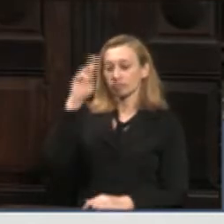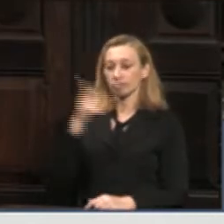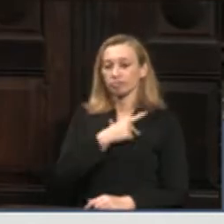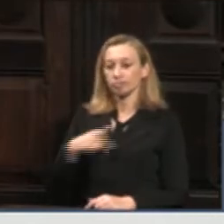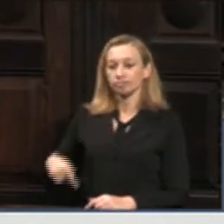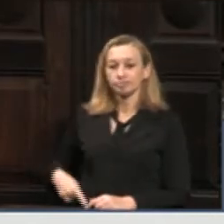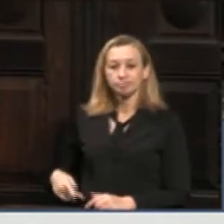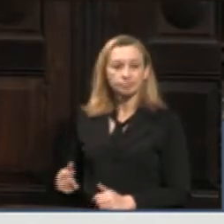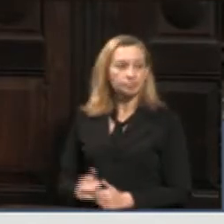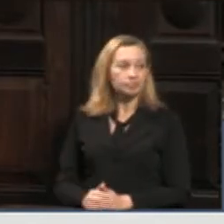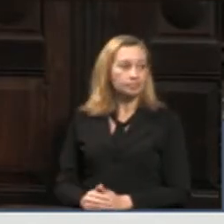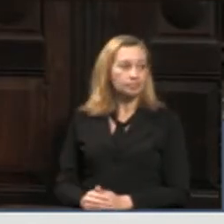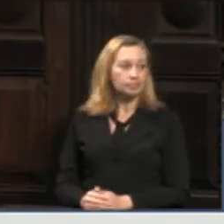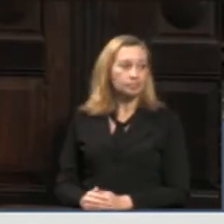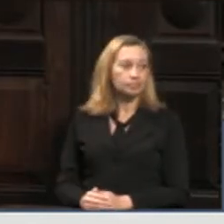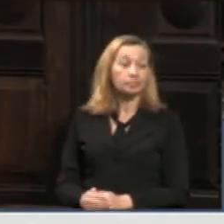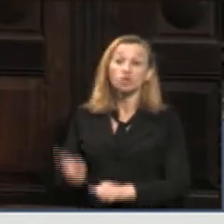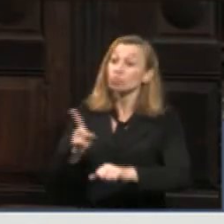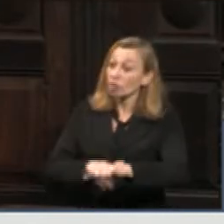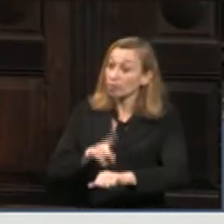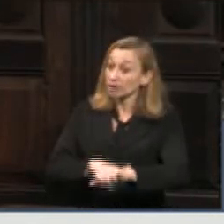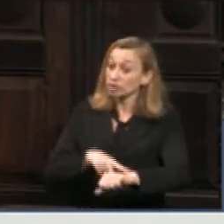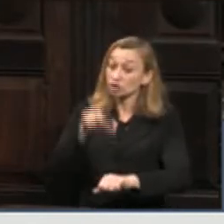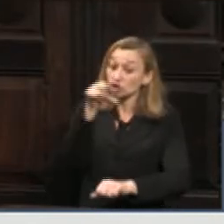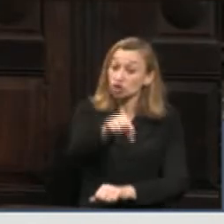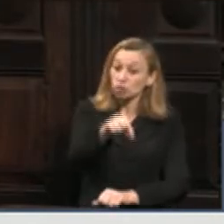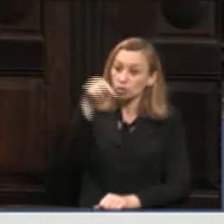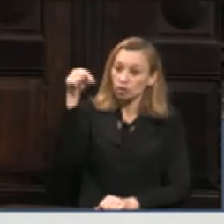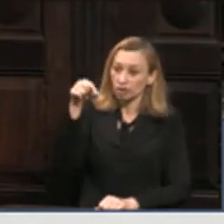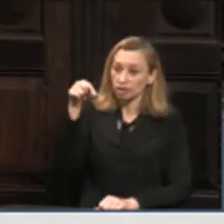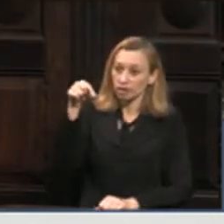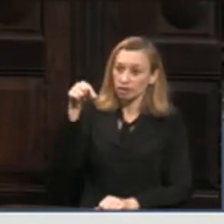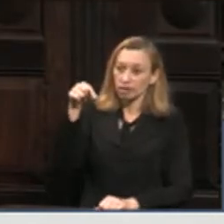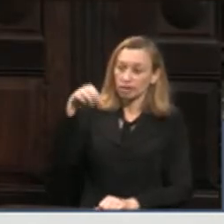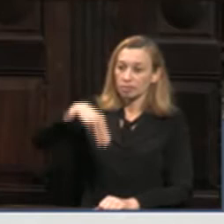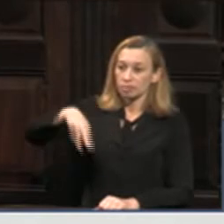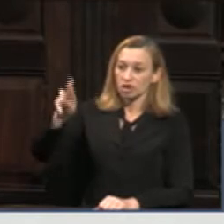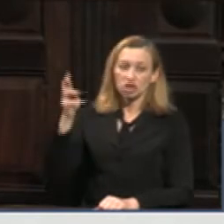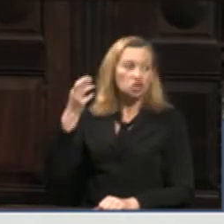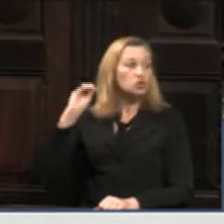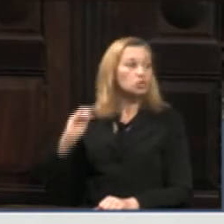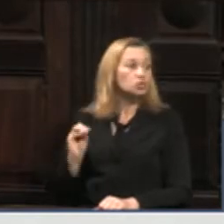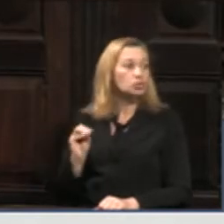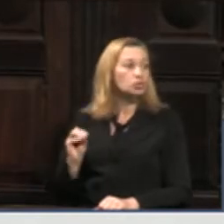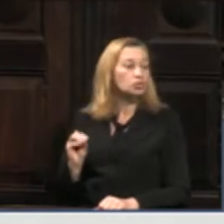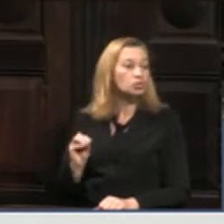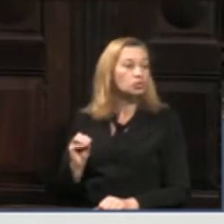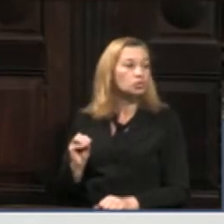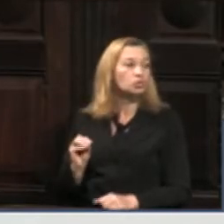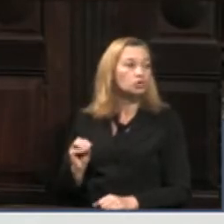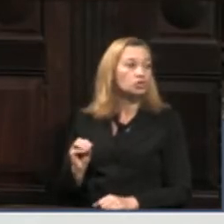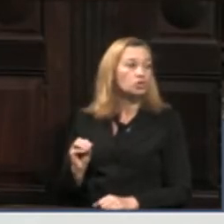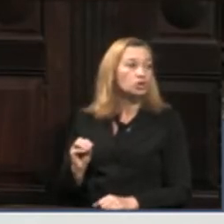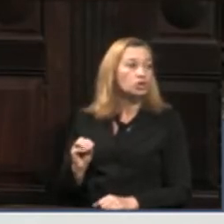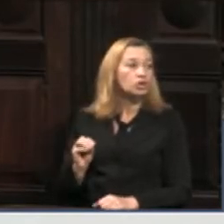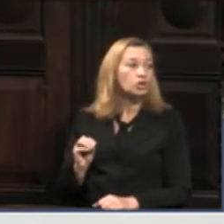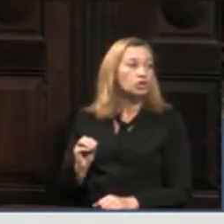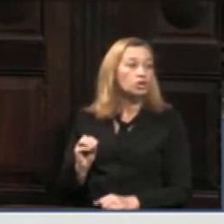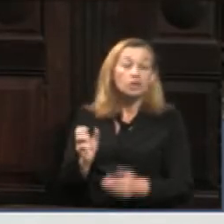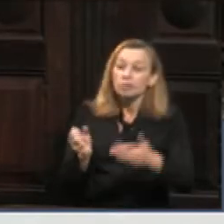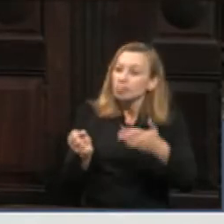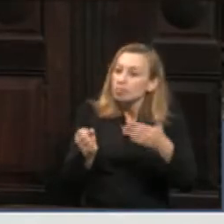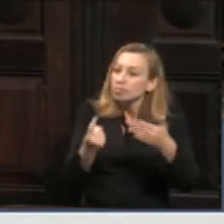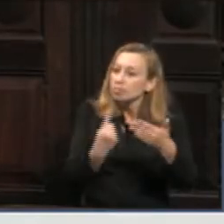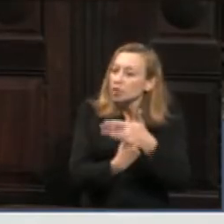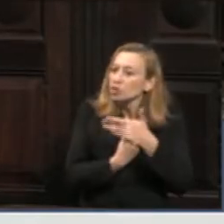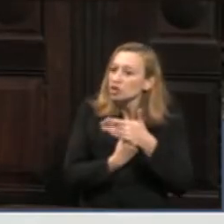para, a partir da decisão do ministro Lewandowski, que protegeu, de